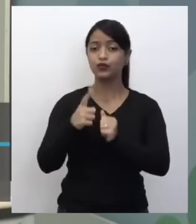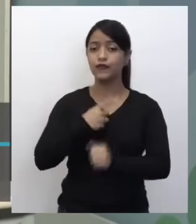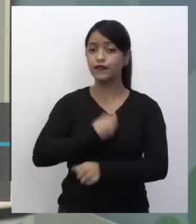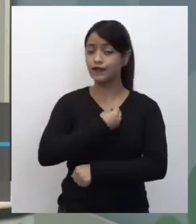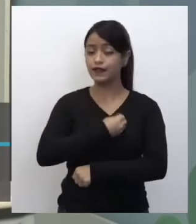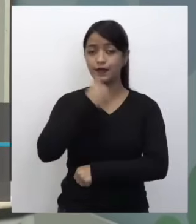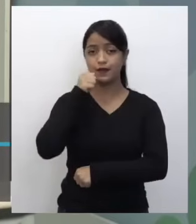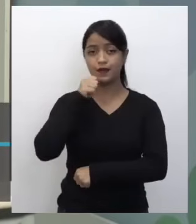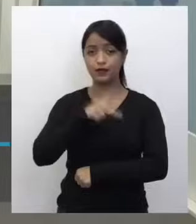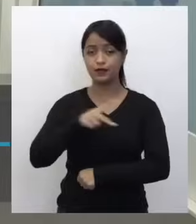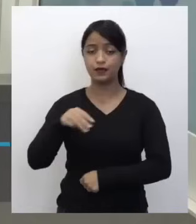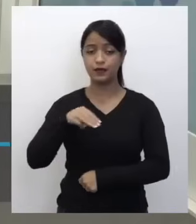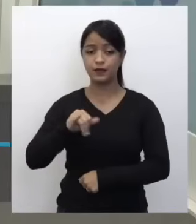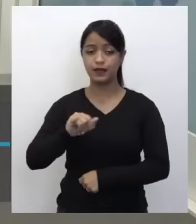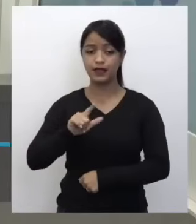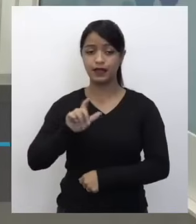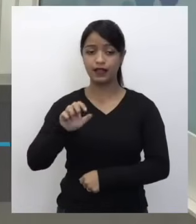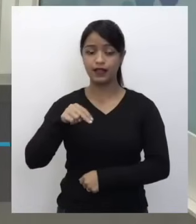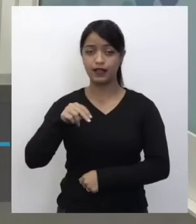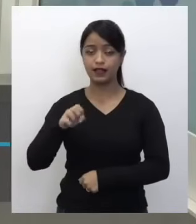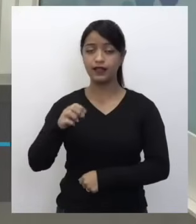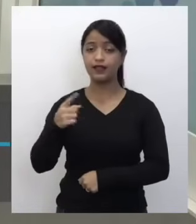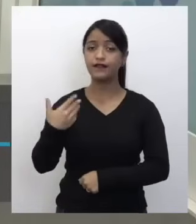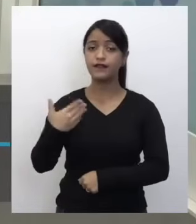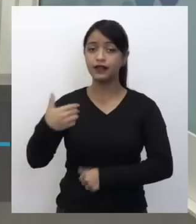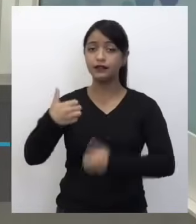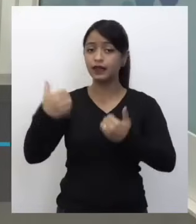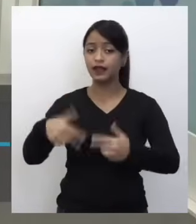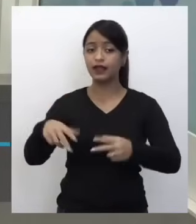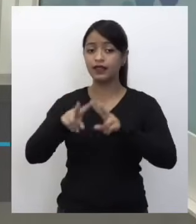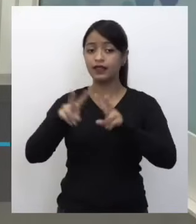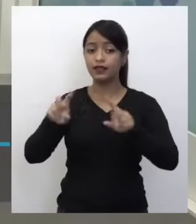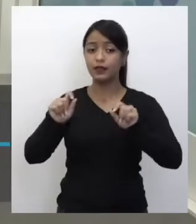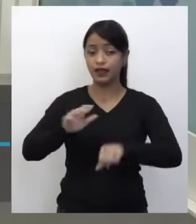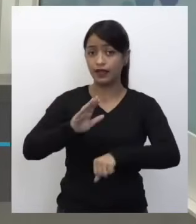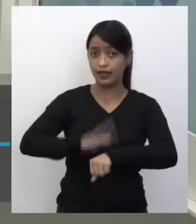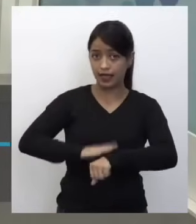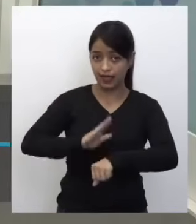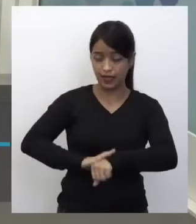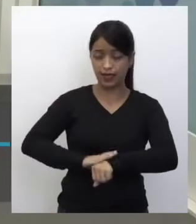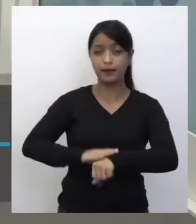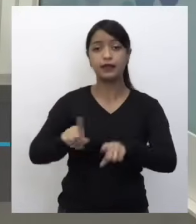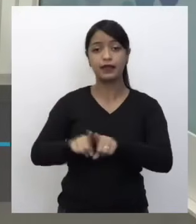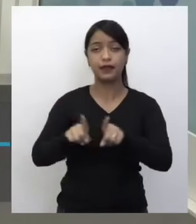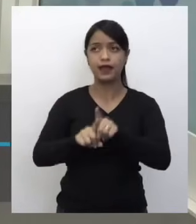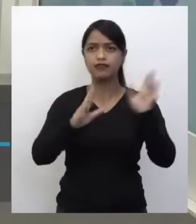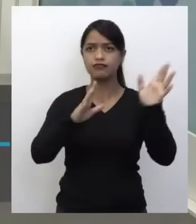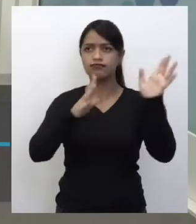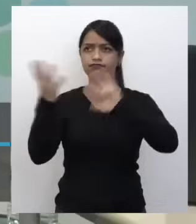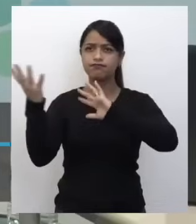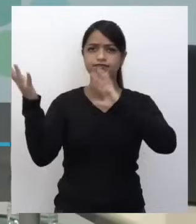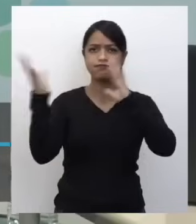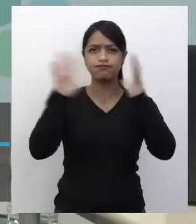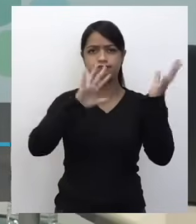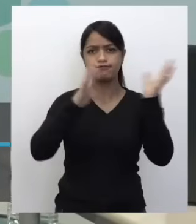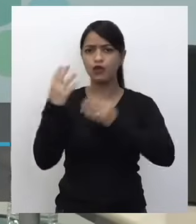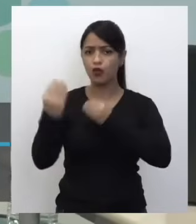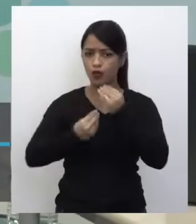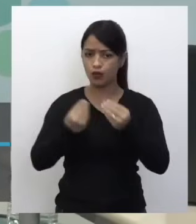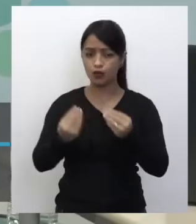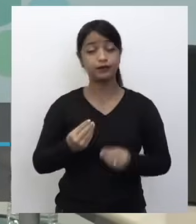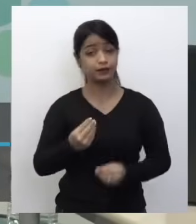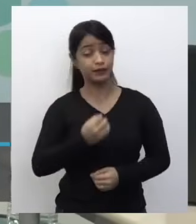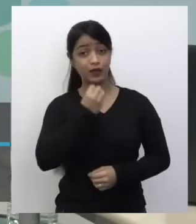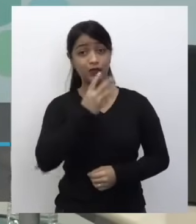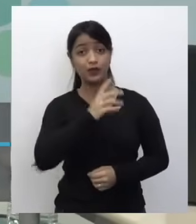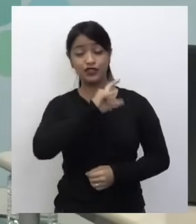o clima atmosférico. Tudo bem, professora? Tudo bem, bom dia, professor. Bom dia. Bom dia a todos os alunos, professores, PCNPs